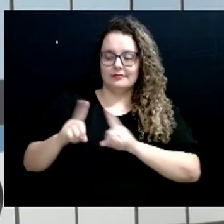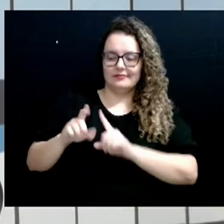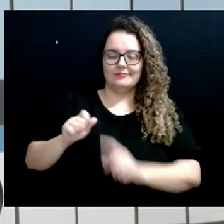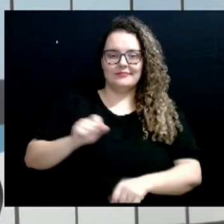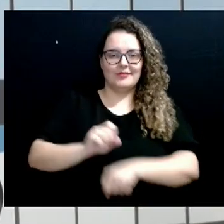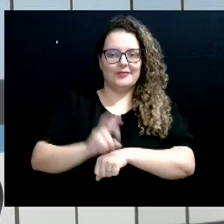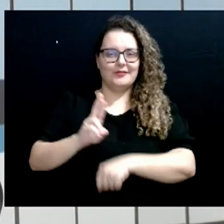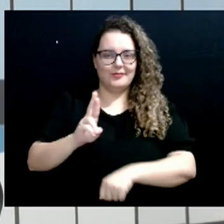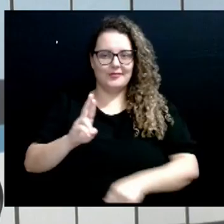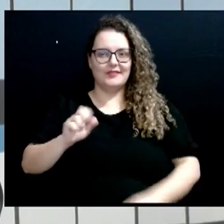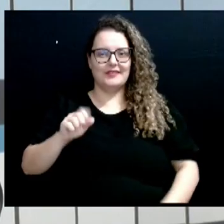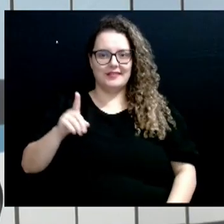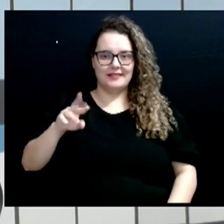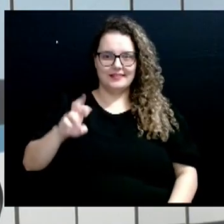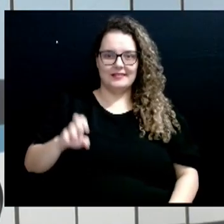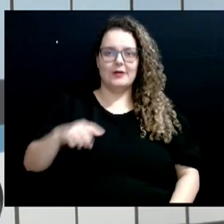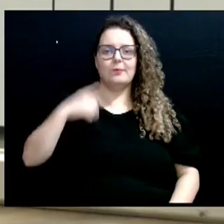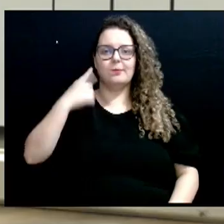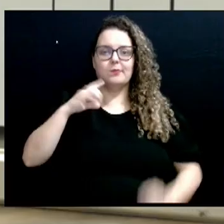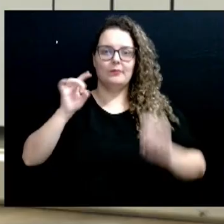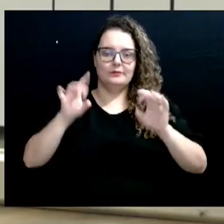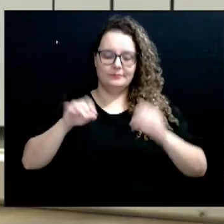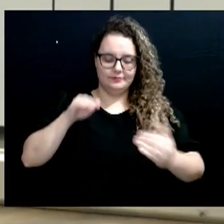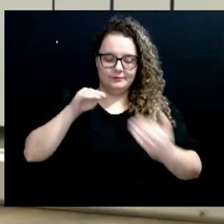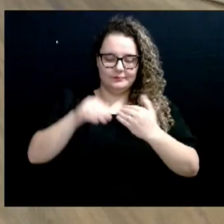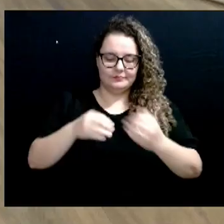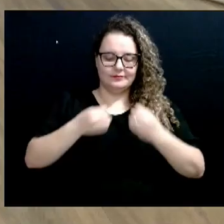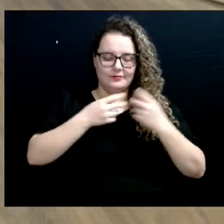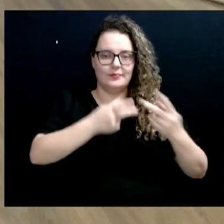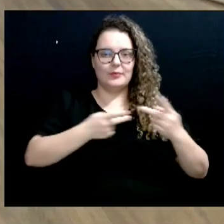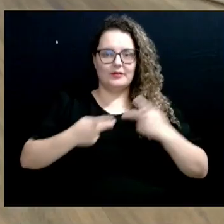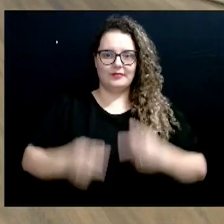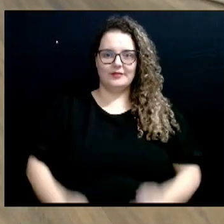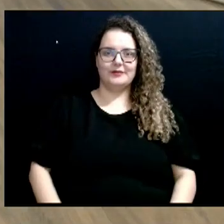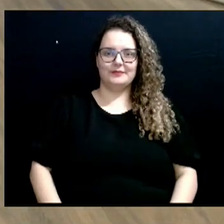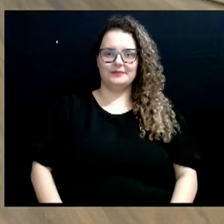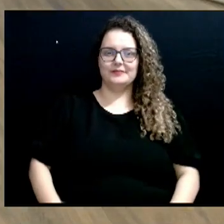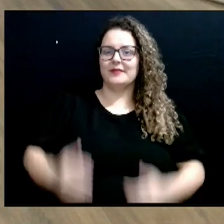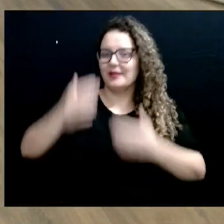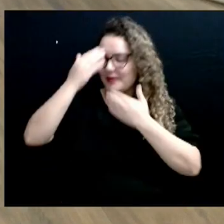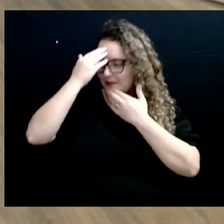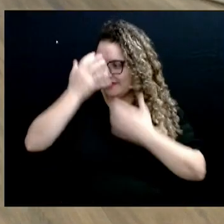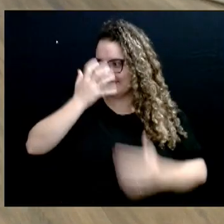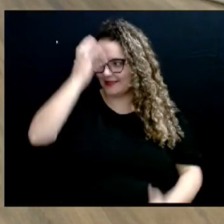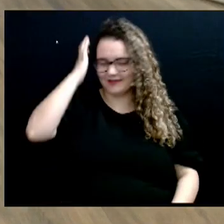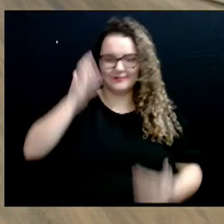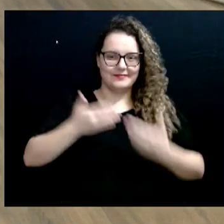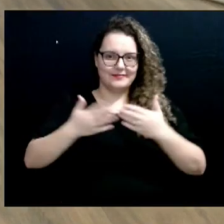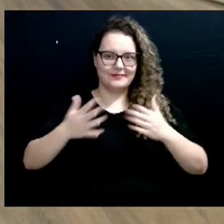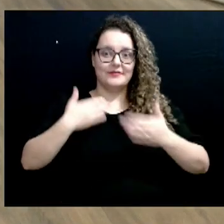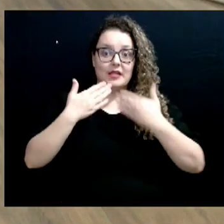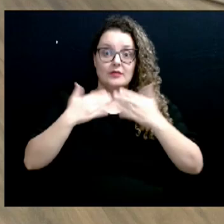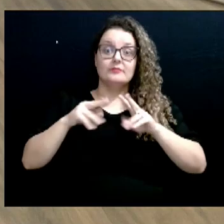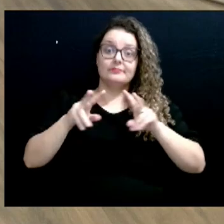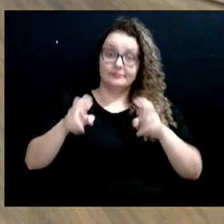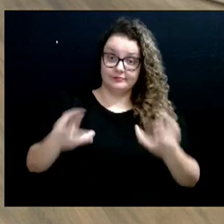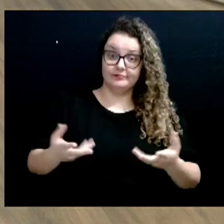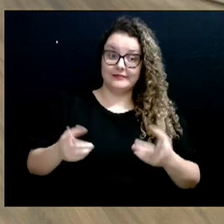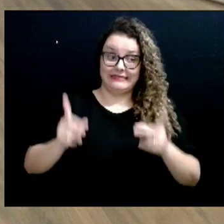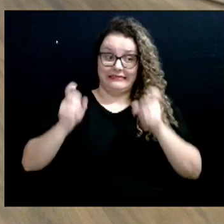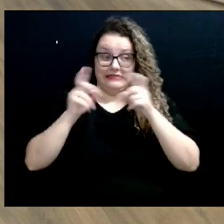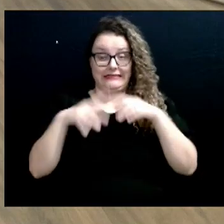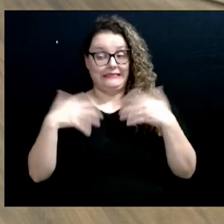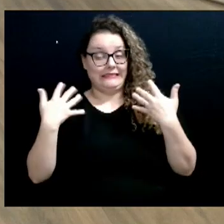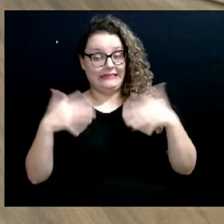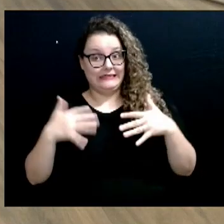advogado, especialista em trânsito. Seja muito bem-vindo, doutor. Obrigado, Carla. Estamos à disposição aí para falar sobre esse tema tão complicado, né? E tão